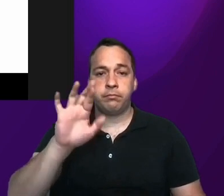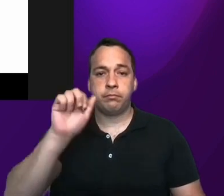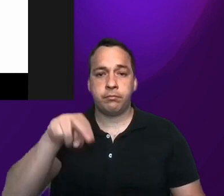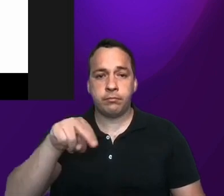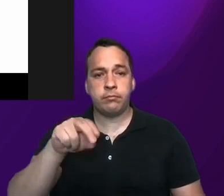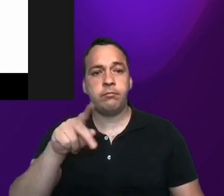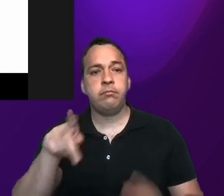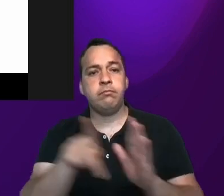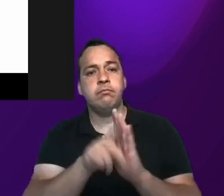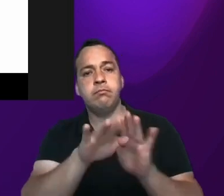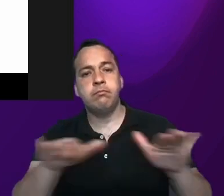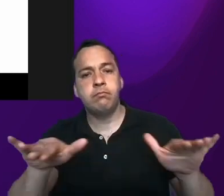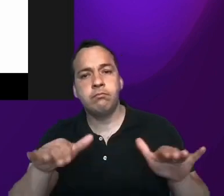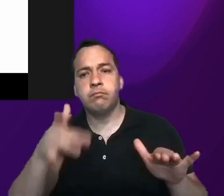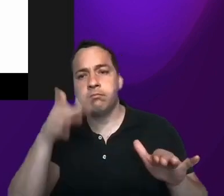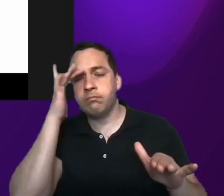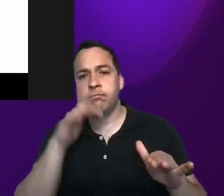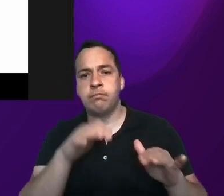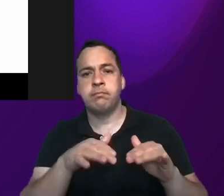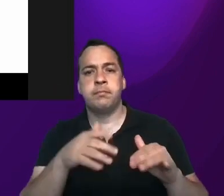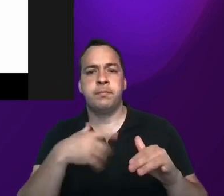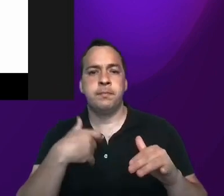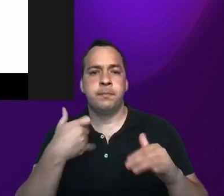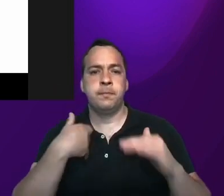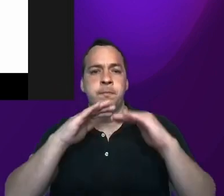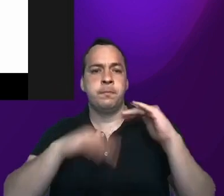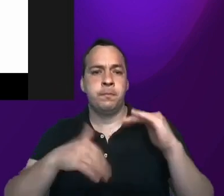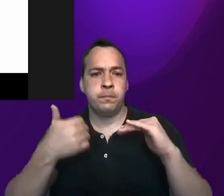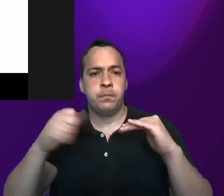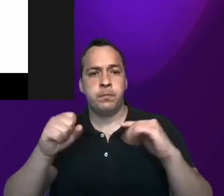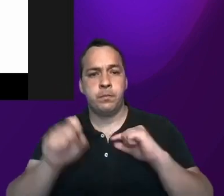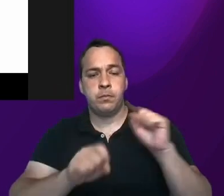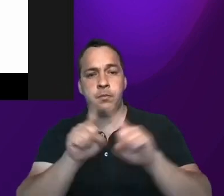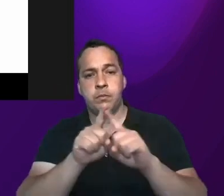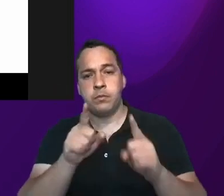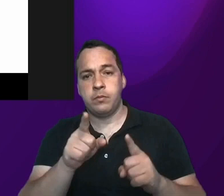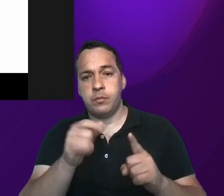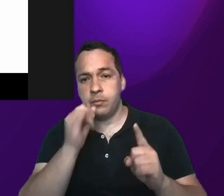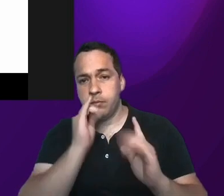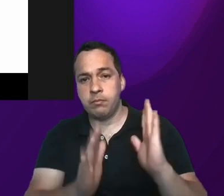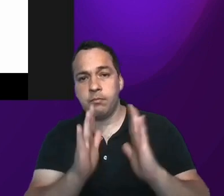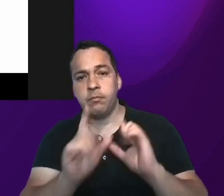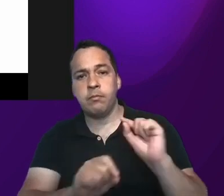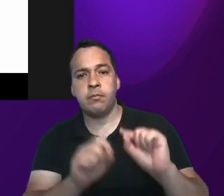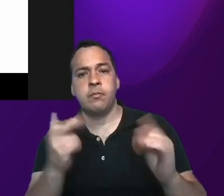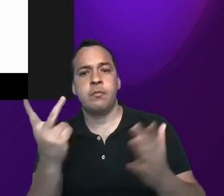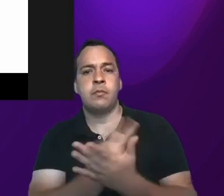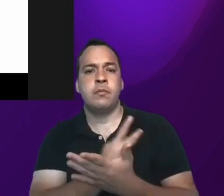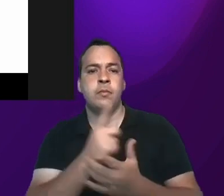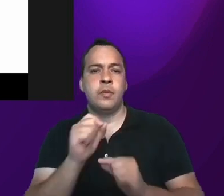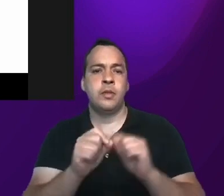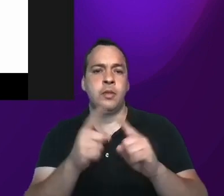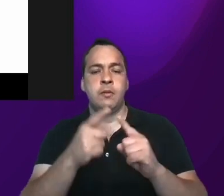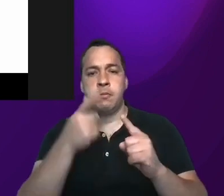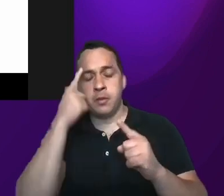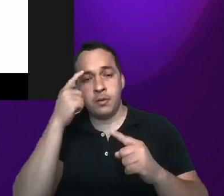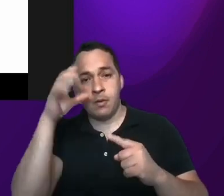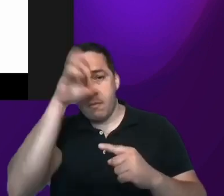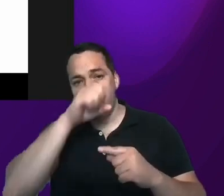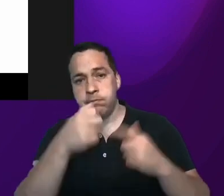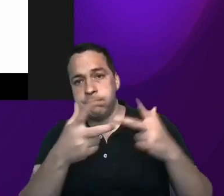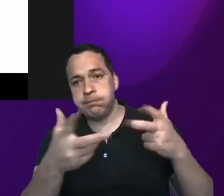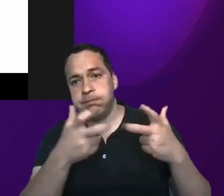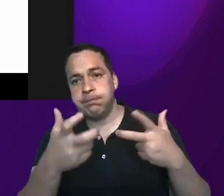desenhado para provar que a hipotensão, né, que durante a diálise intermitente, tem consequência na função cognitiva.